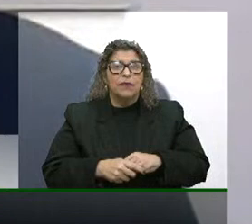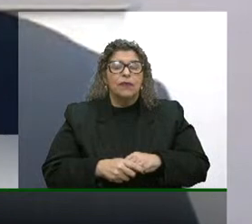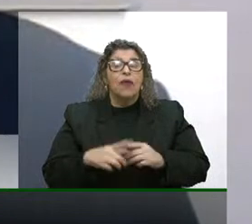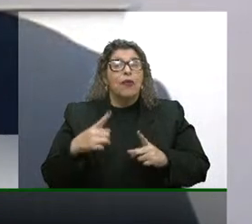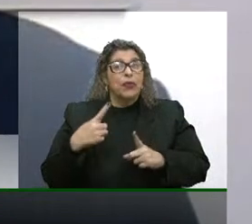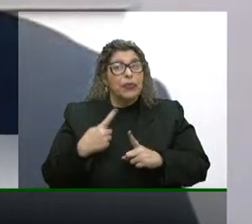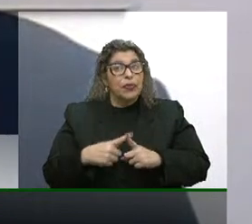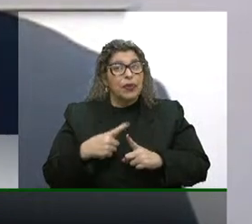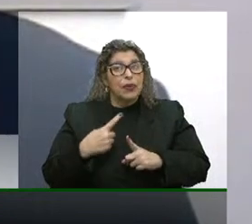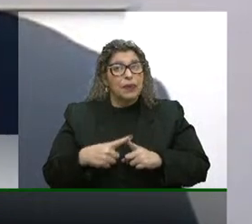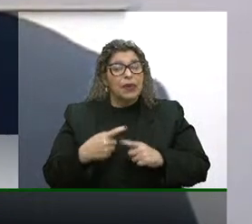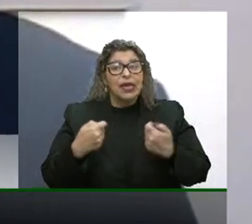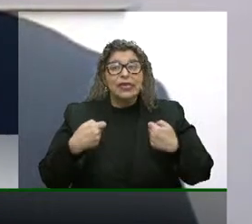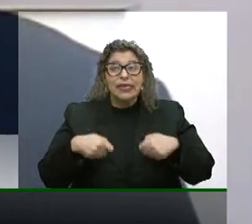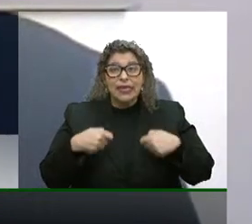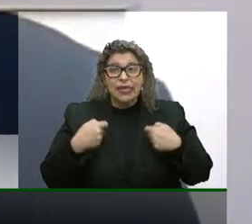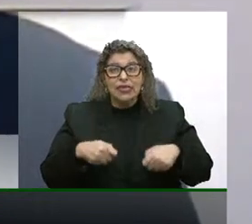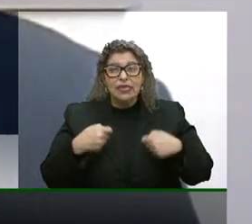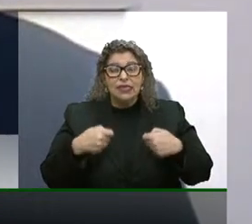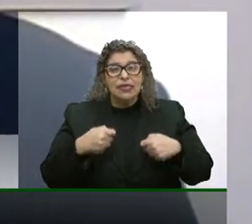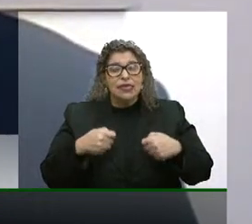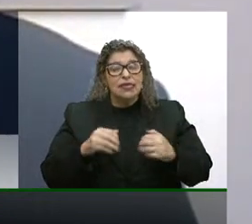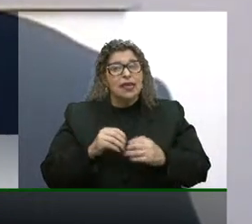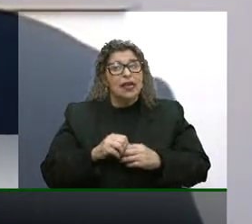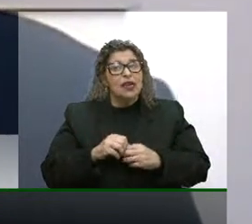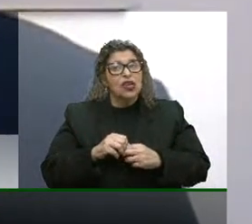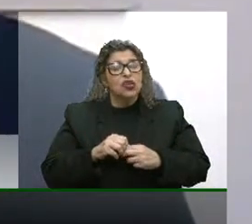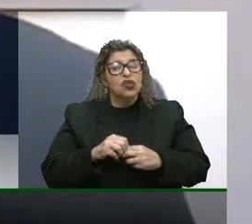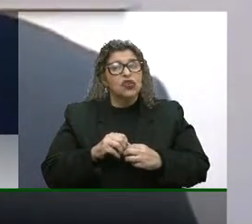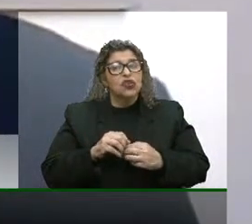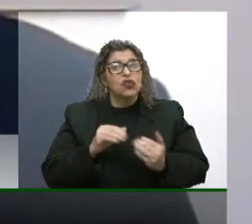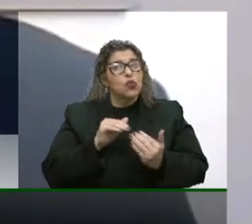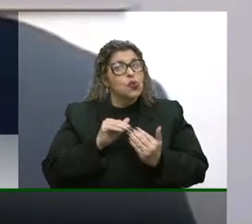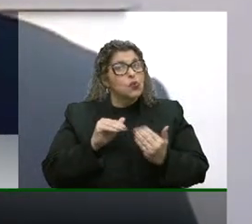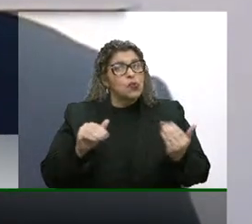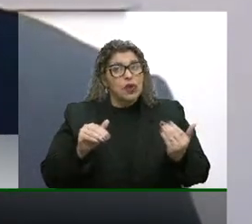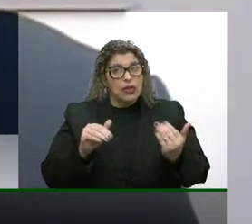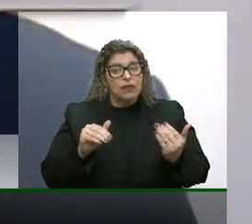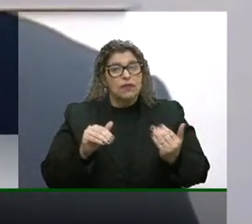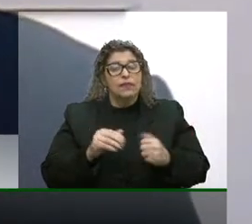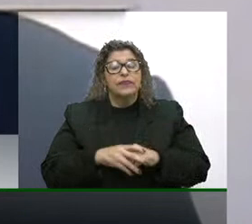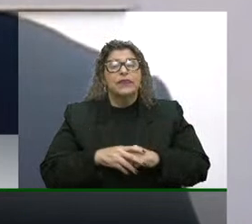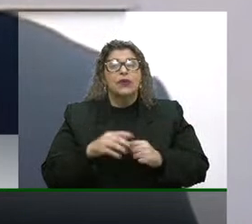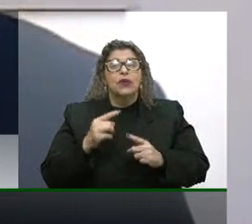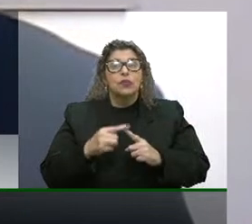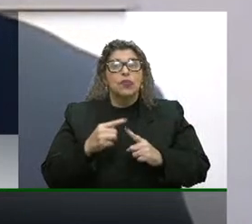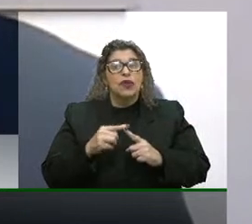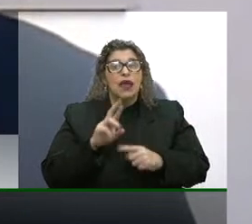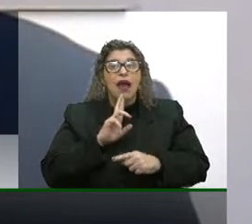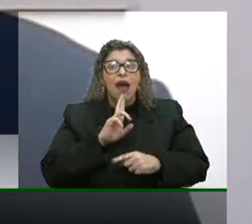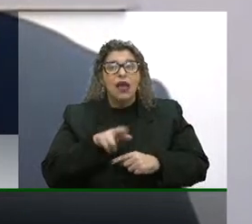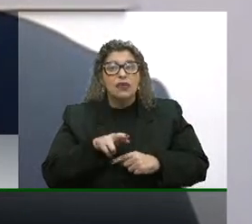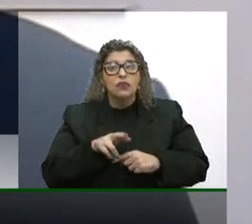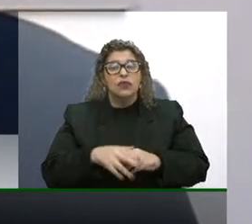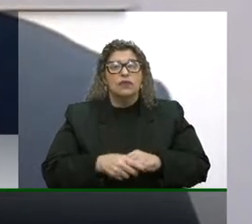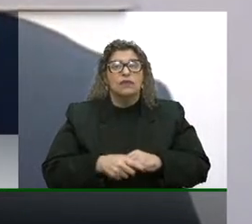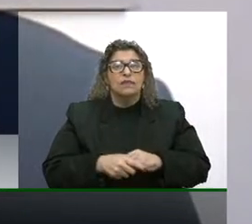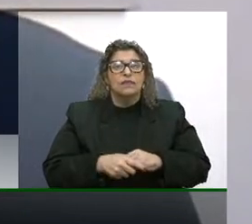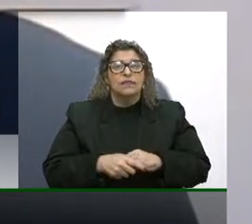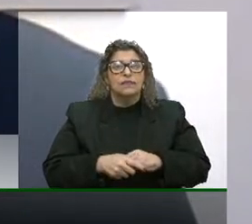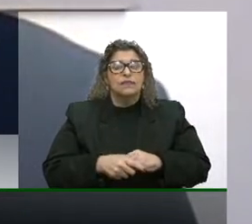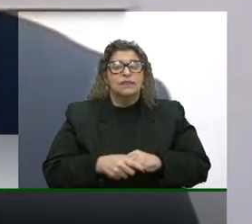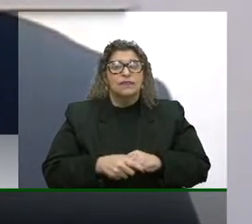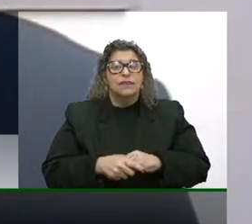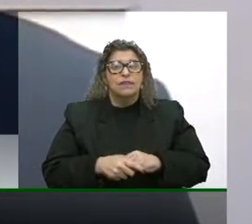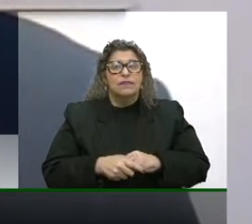levar à necessidade de um veto, por estas razões. Por estas razões. Então, eu gostaria